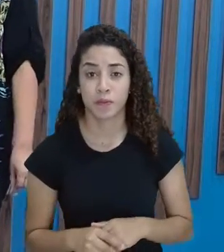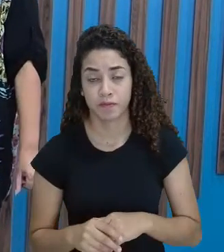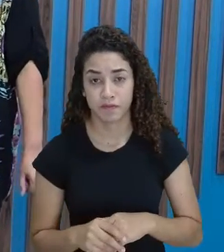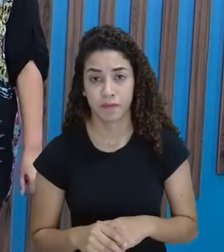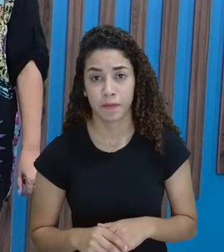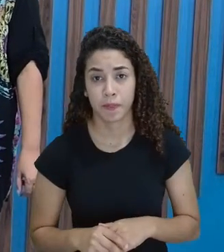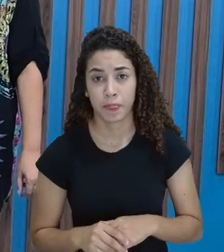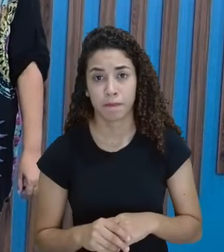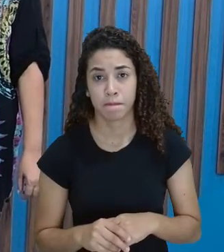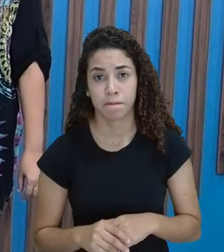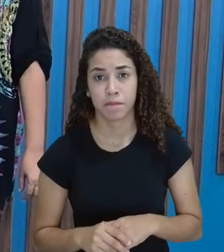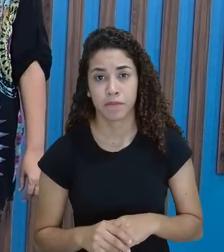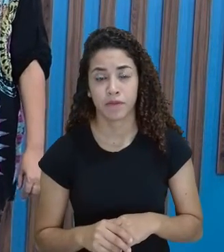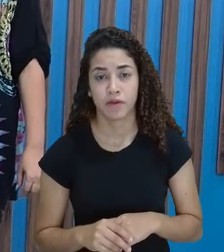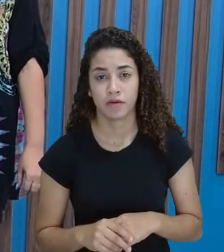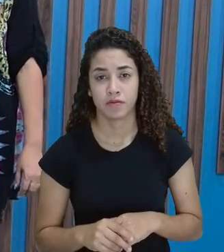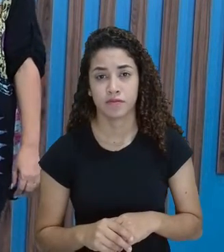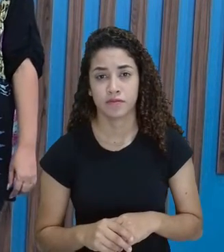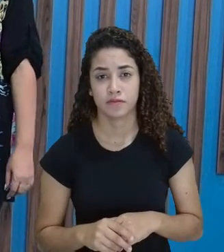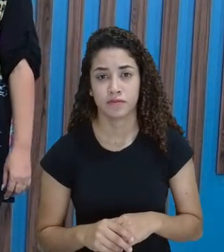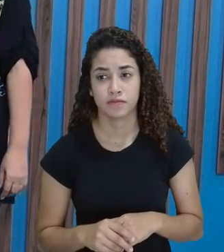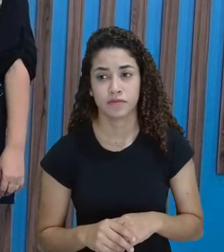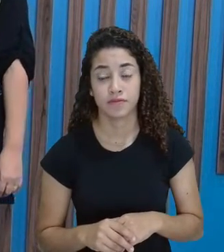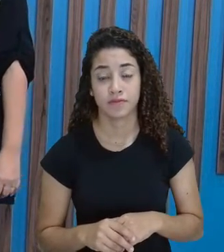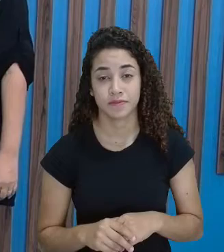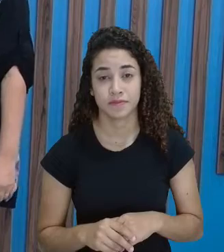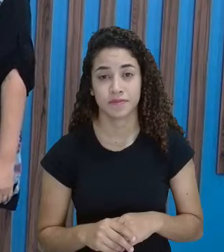Deixa eu puxar aqui. Olha aqui.